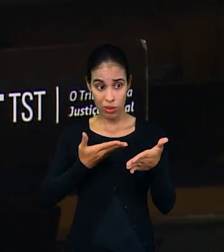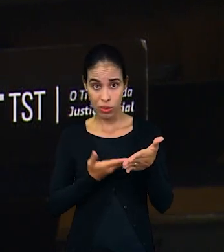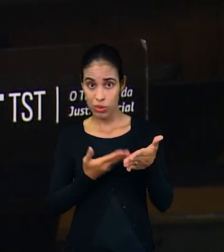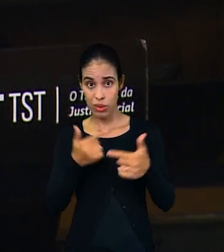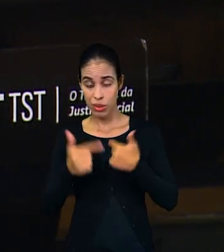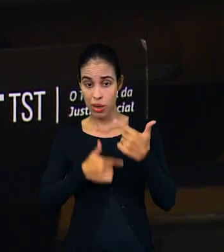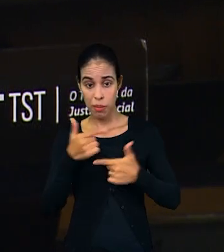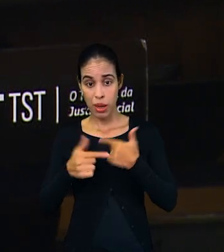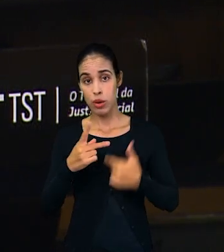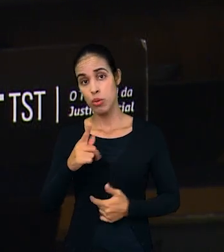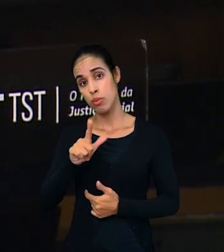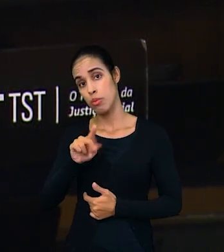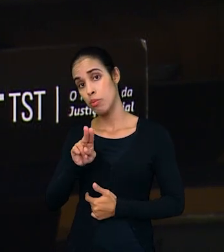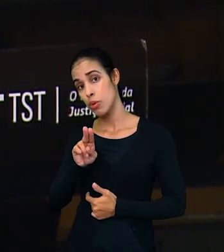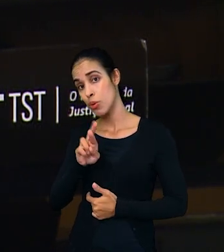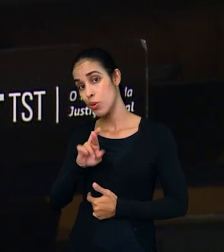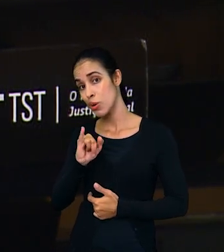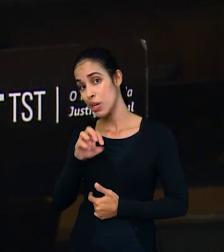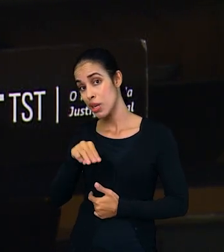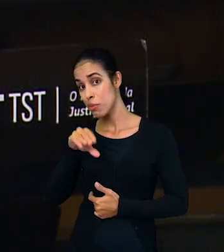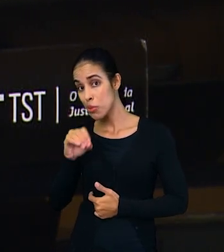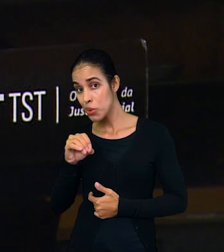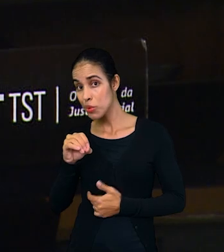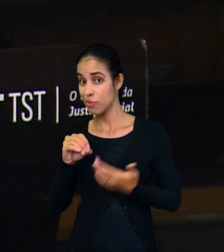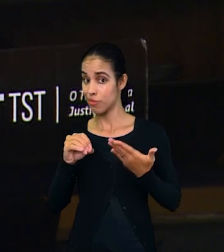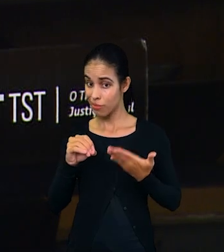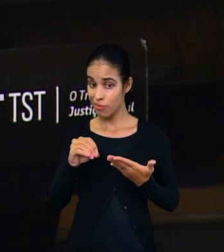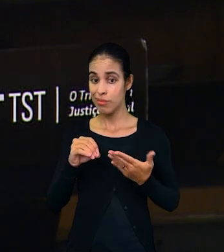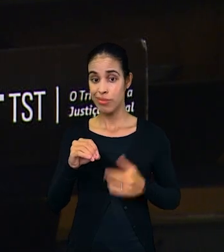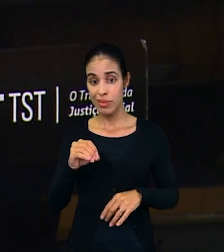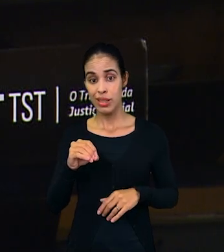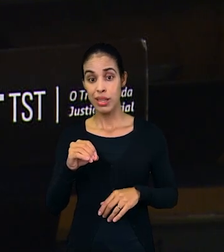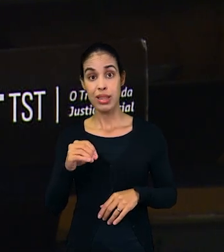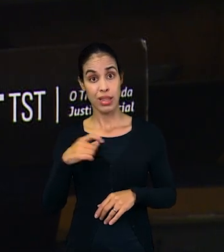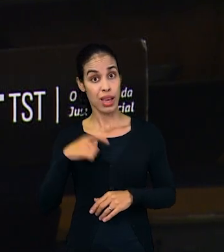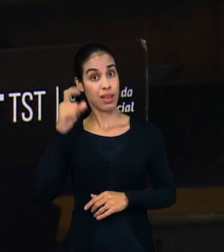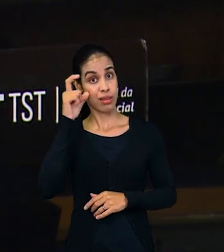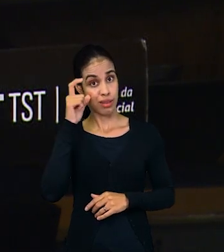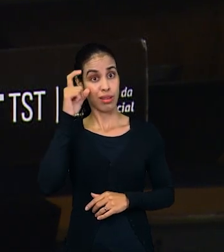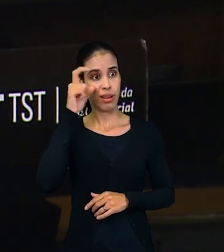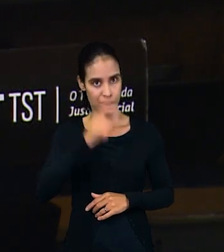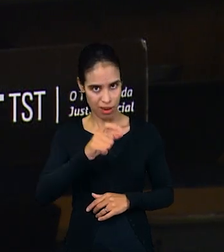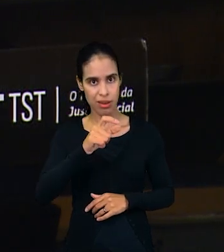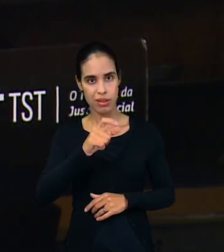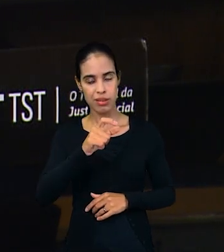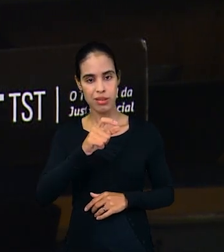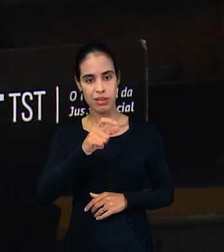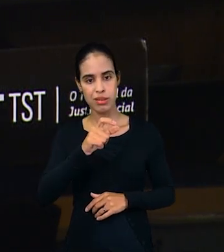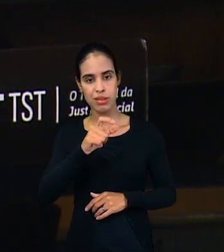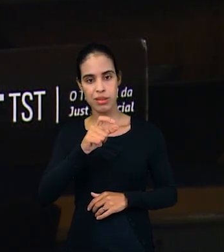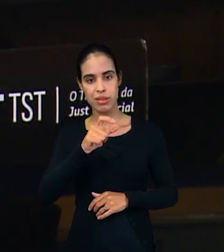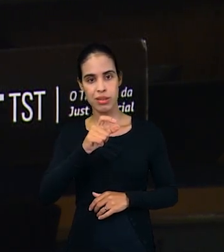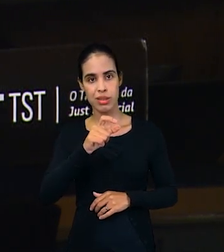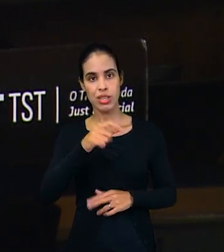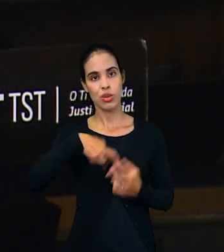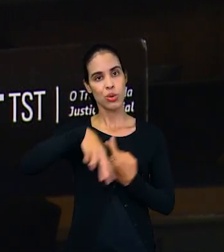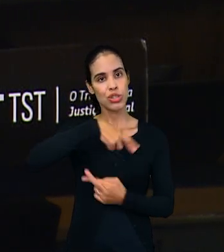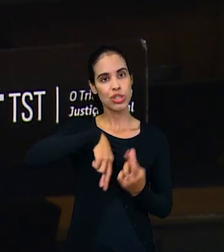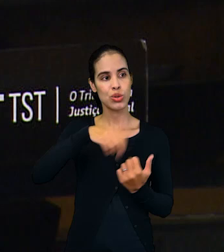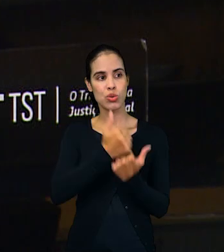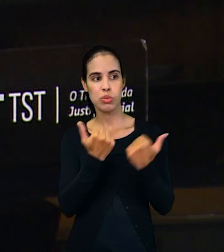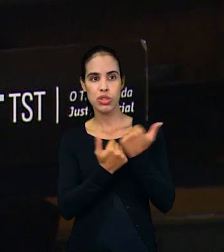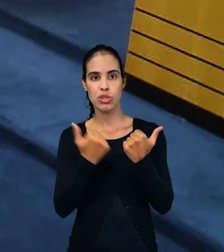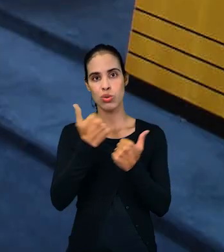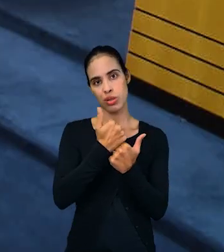de doméstico plurimo, definido pela harmonia e concertação de interesses, no caso, a substituição entre